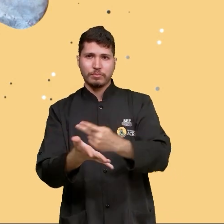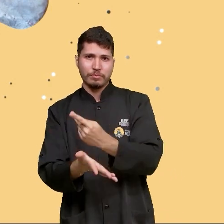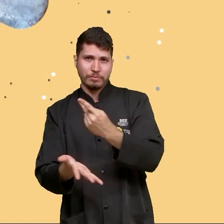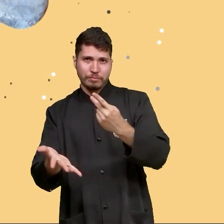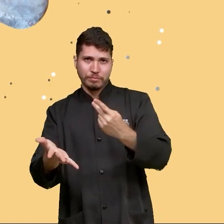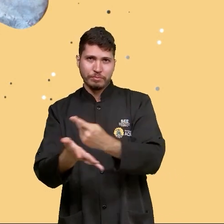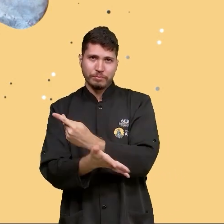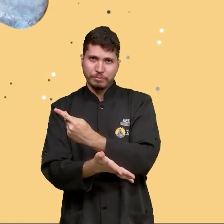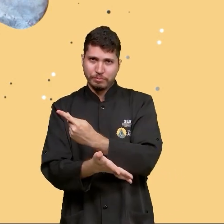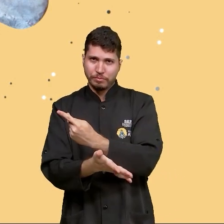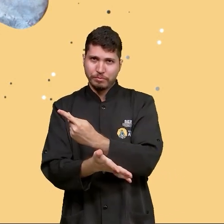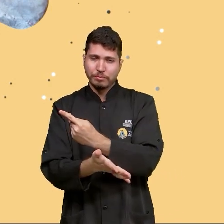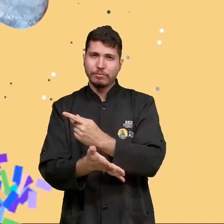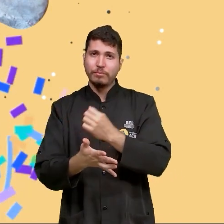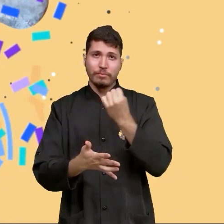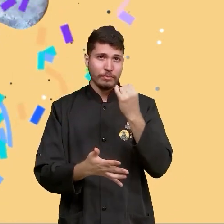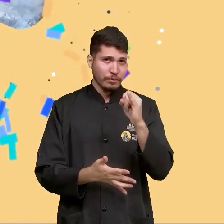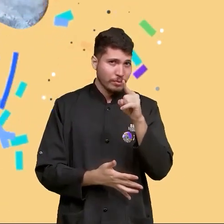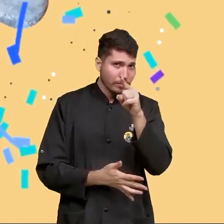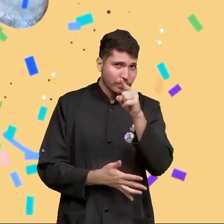Se você acertou,